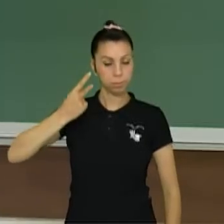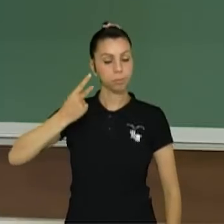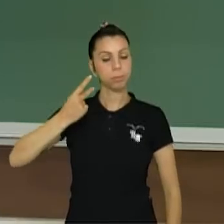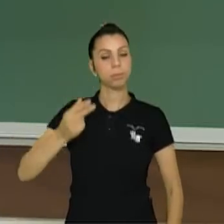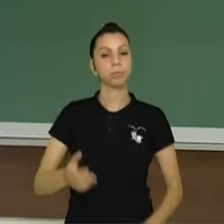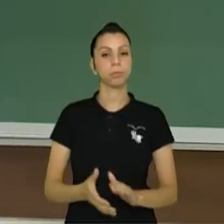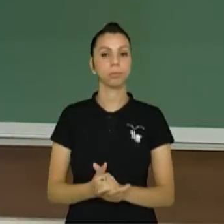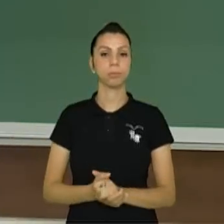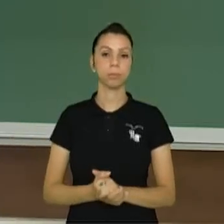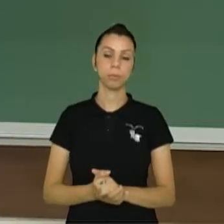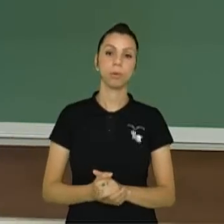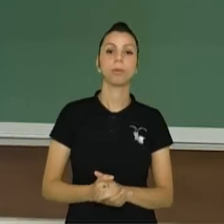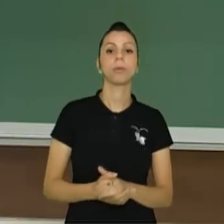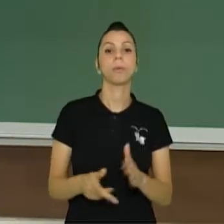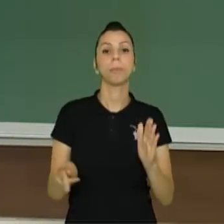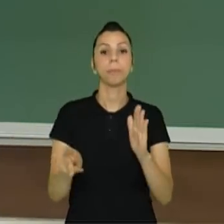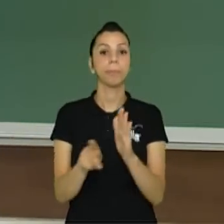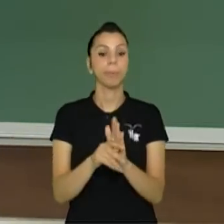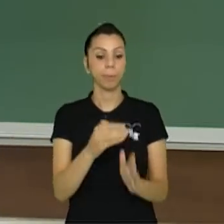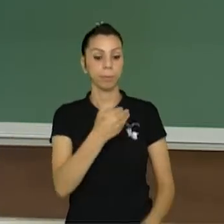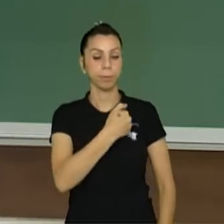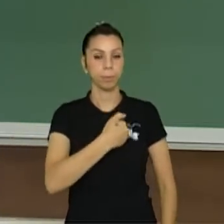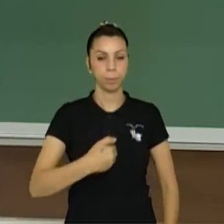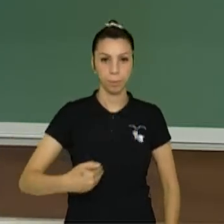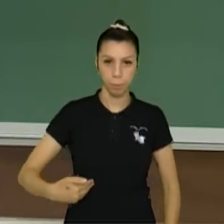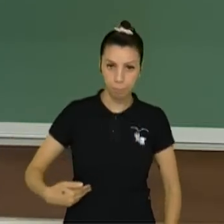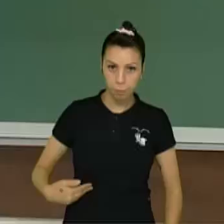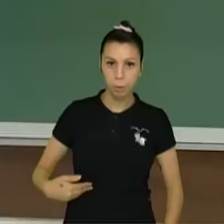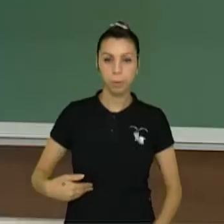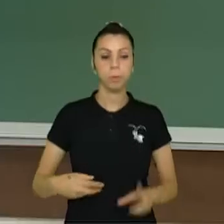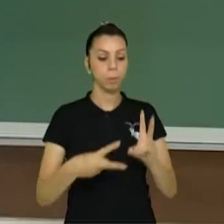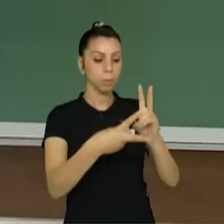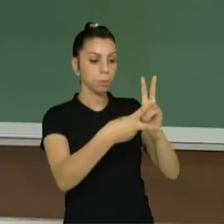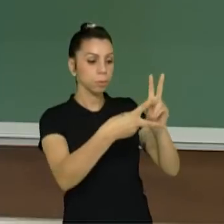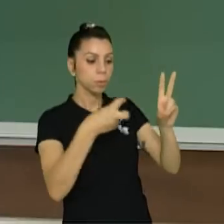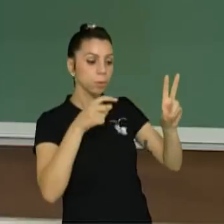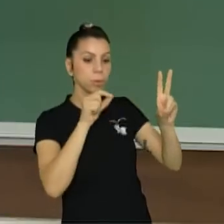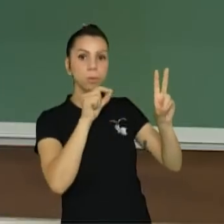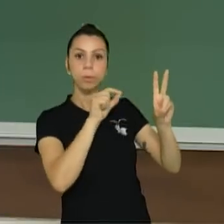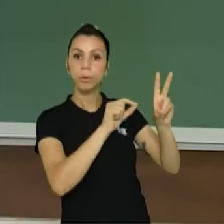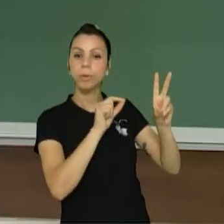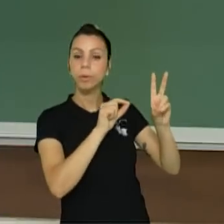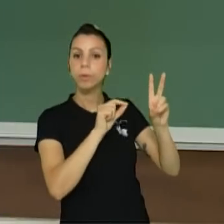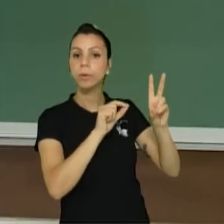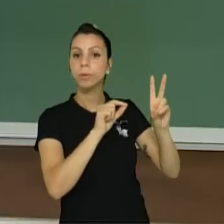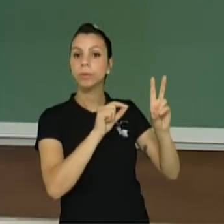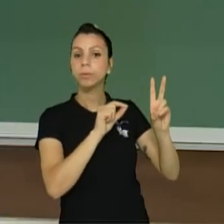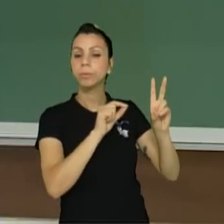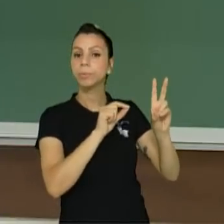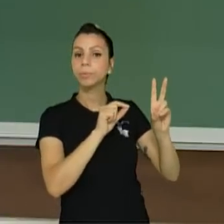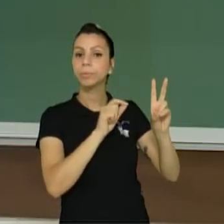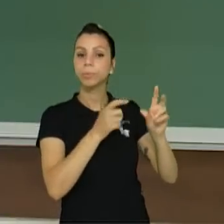Na questão governamental, os indígenas estavam sendo o quê? Sendo